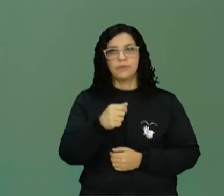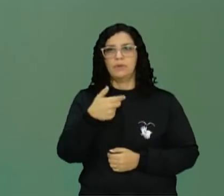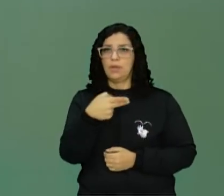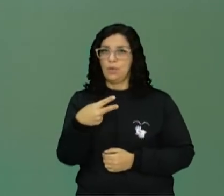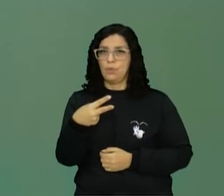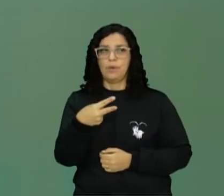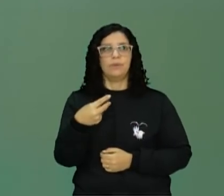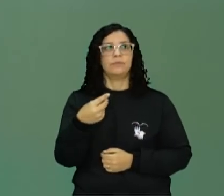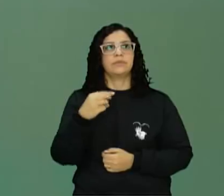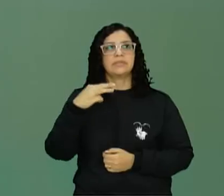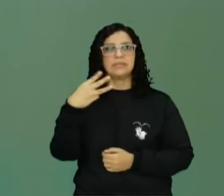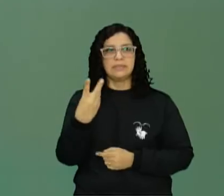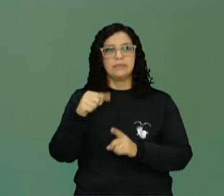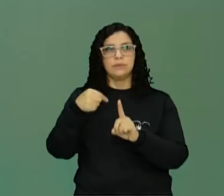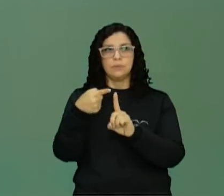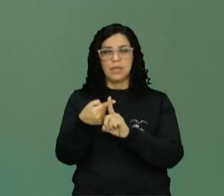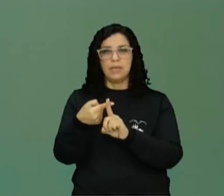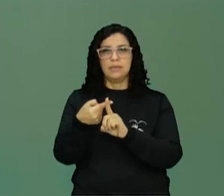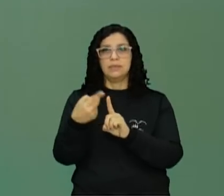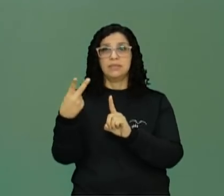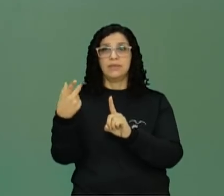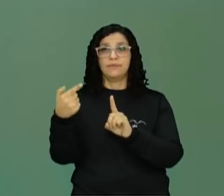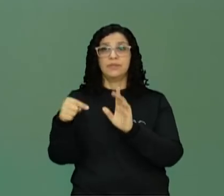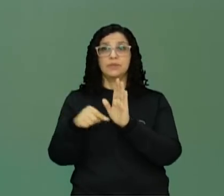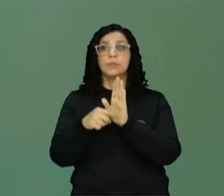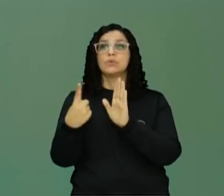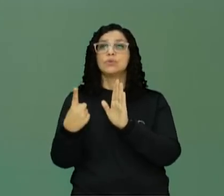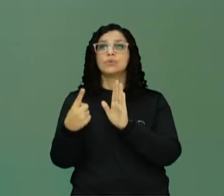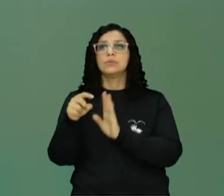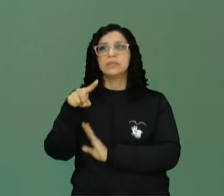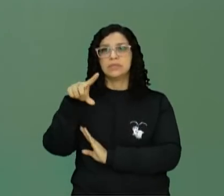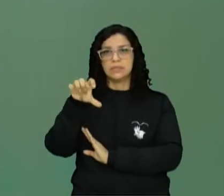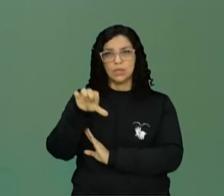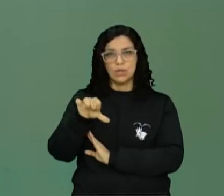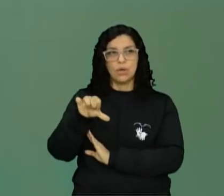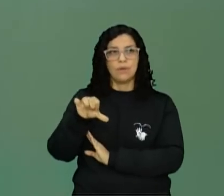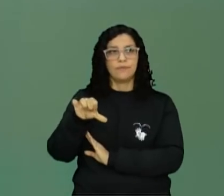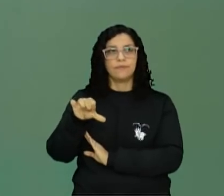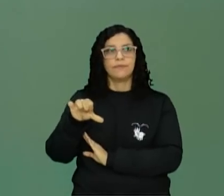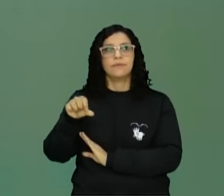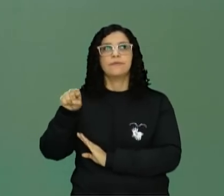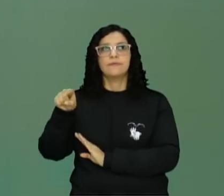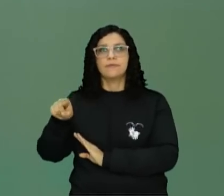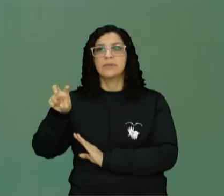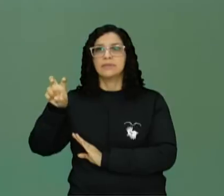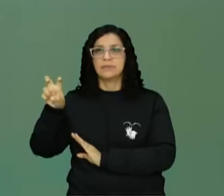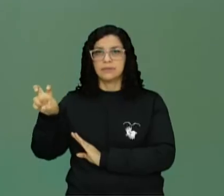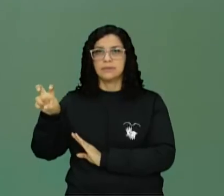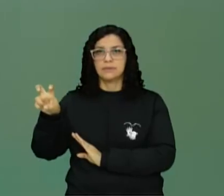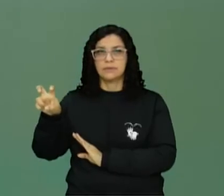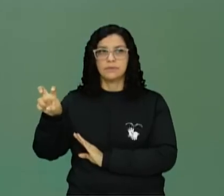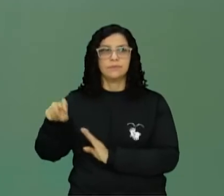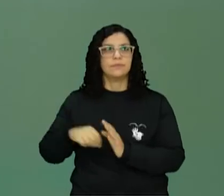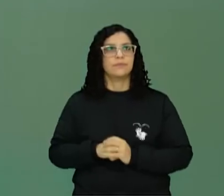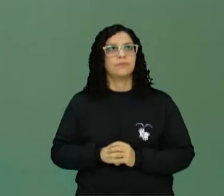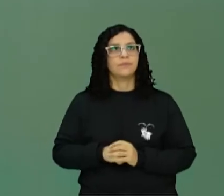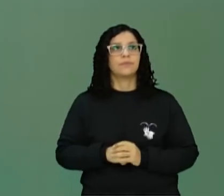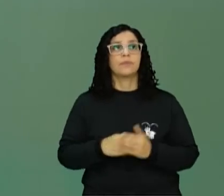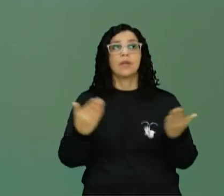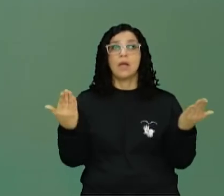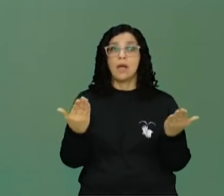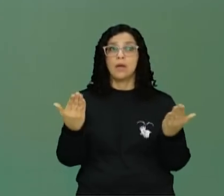ficar 3, mais 20 menos 1 é 19, 19 vezes